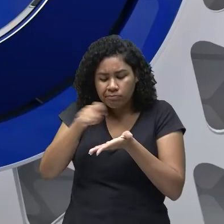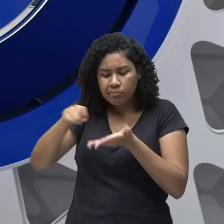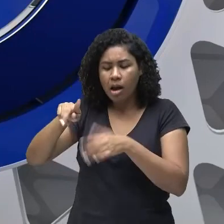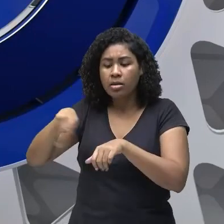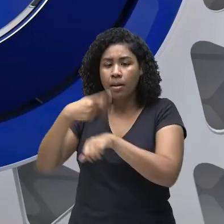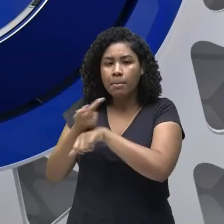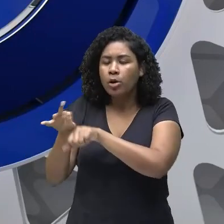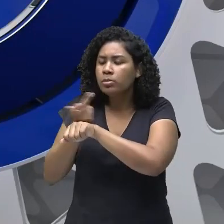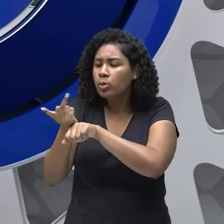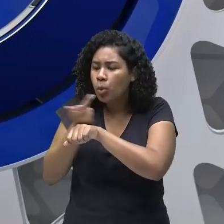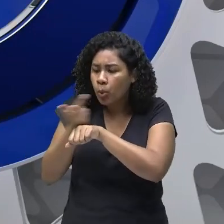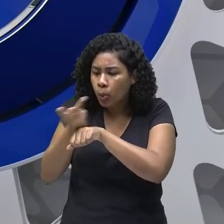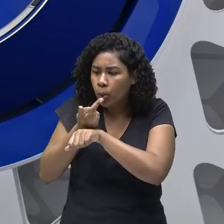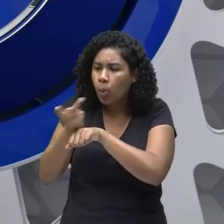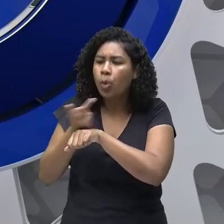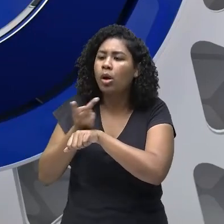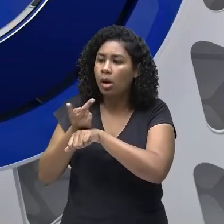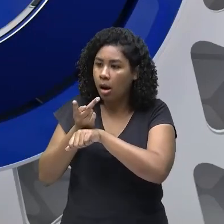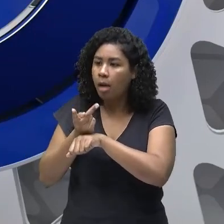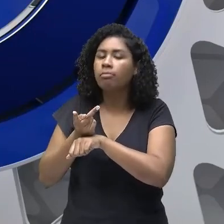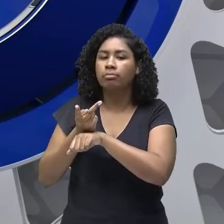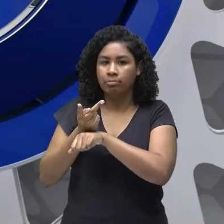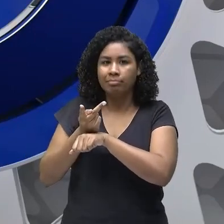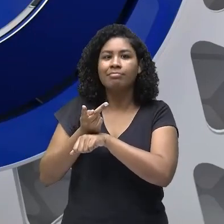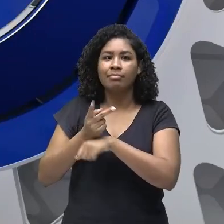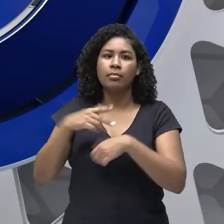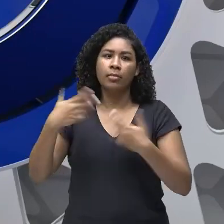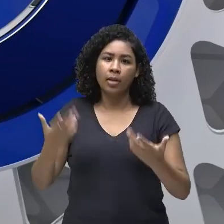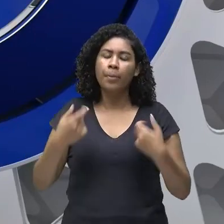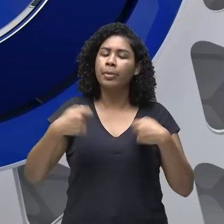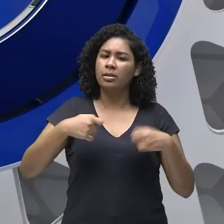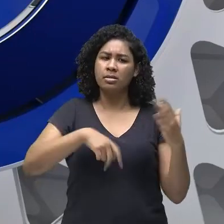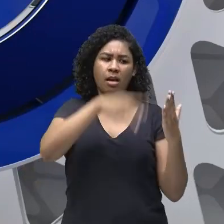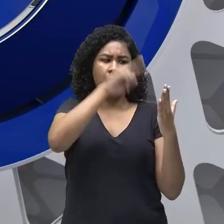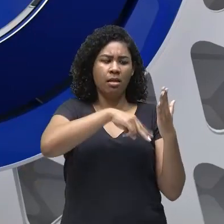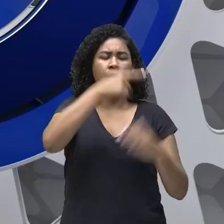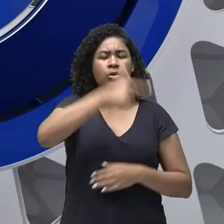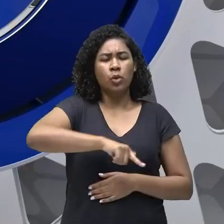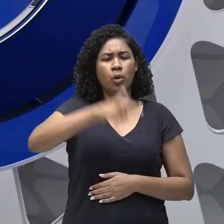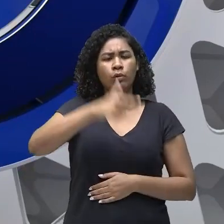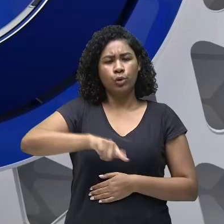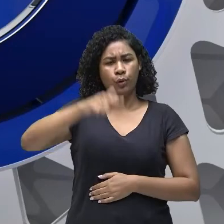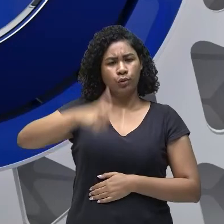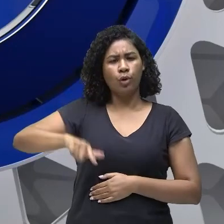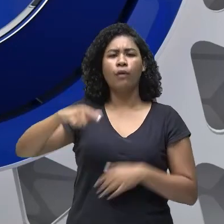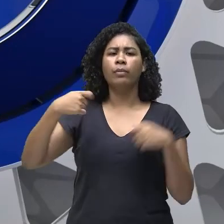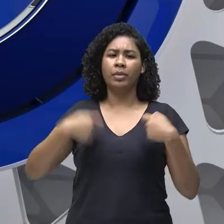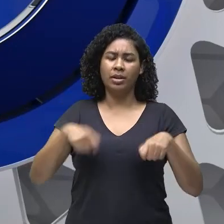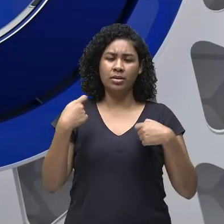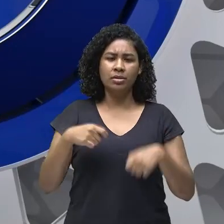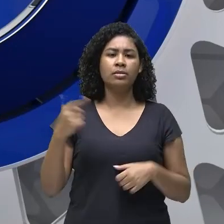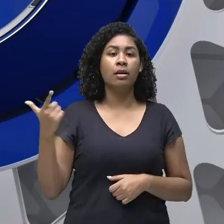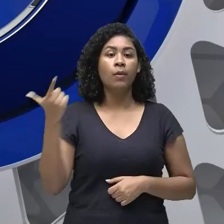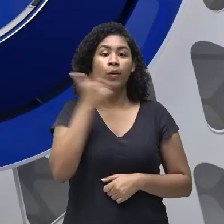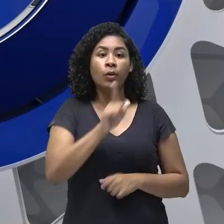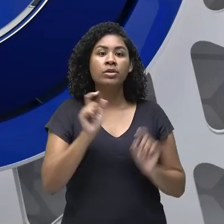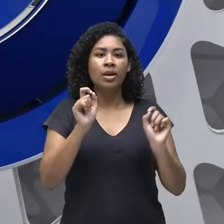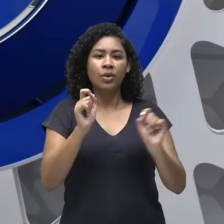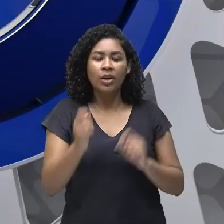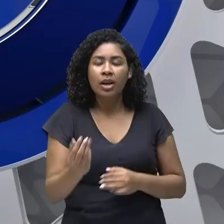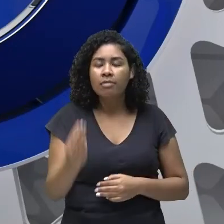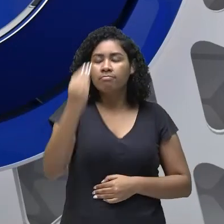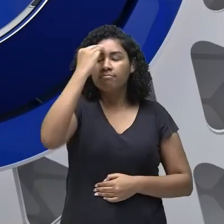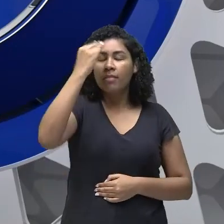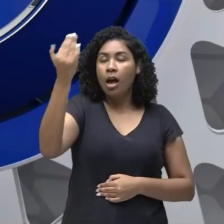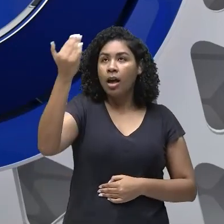da primeira leitura, nós vamos ter que ler várias e várias vezes o mesmo texto, né? Para a gente poder entender